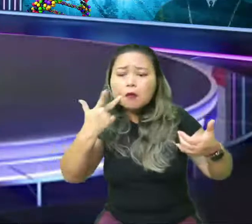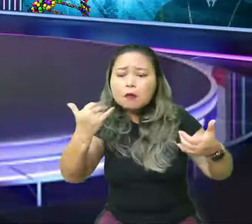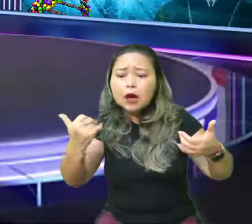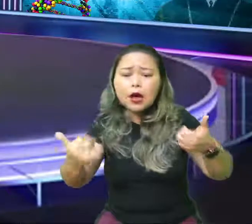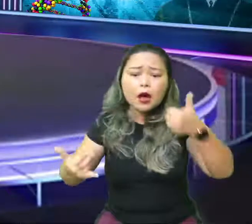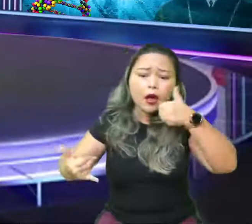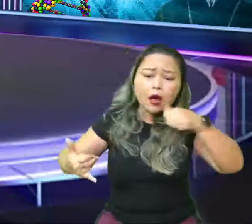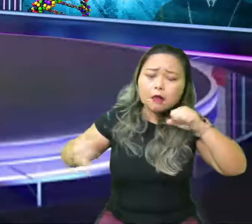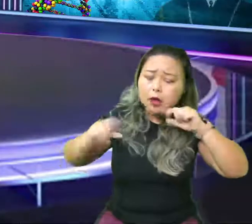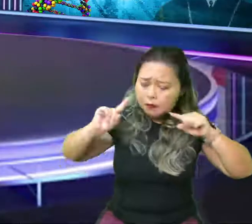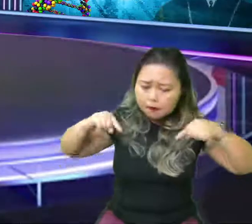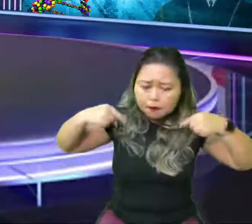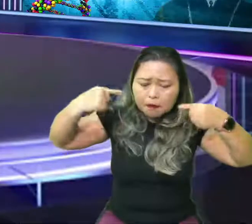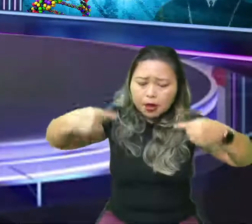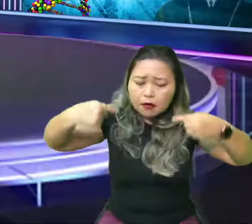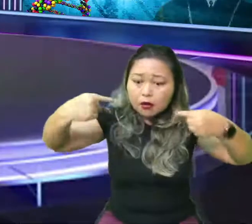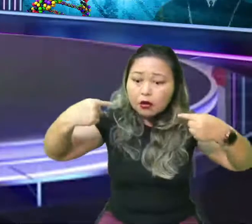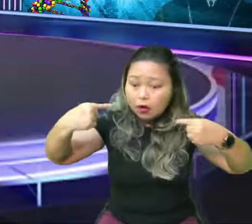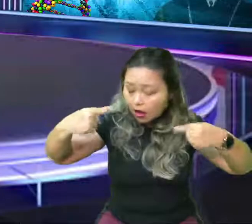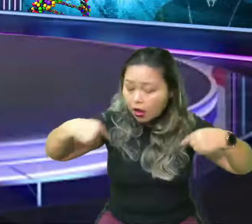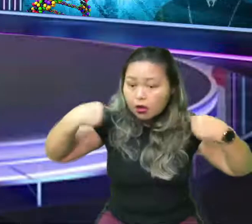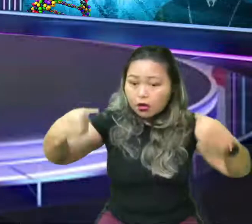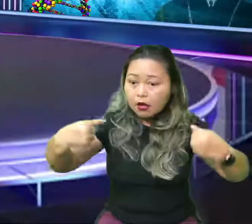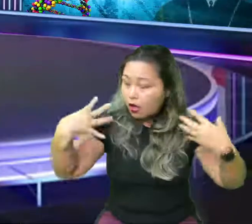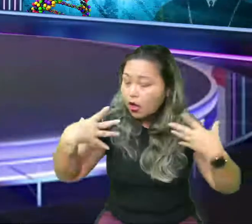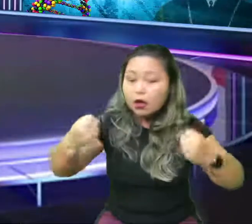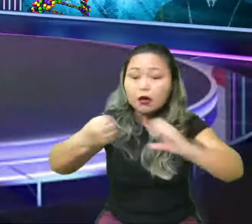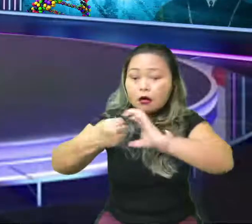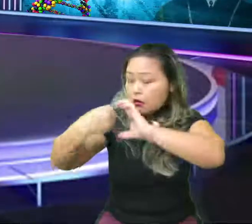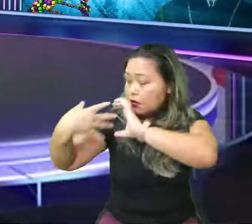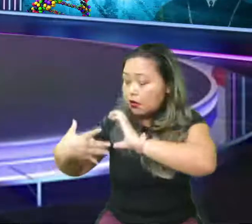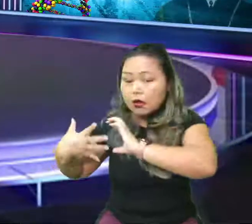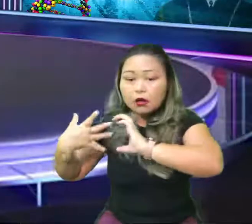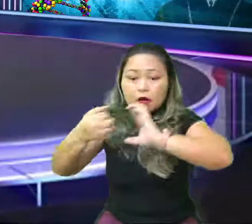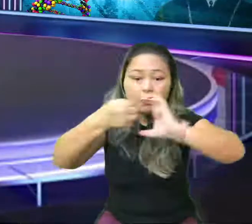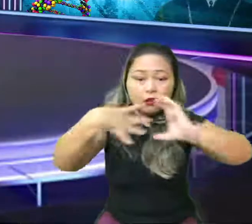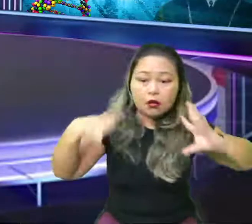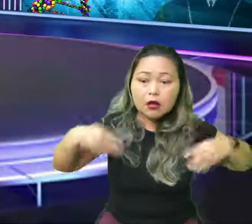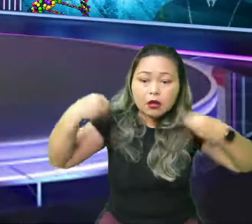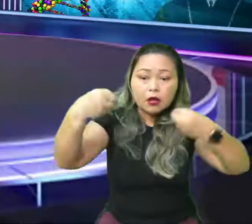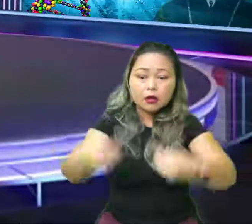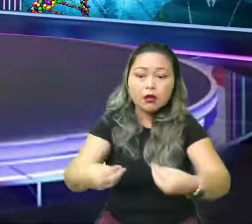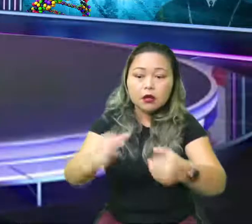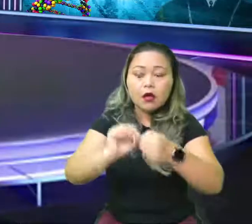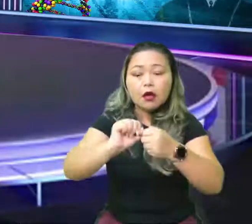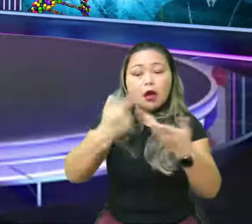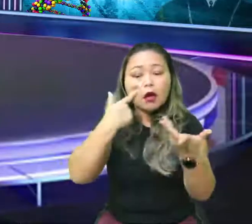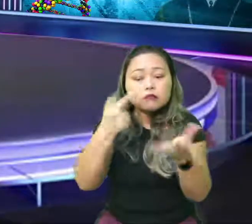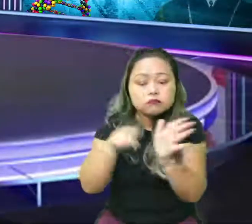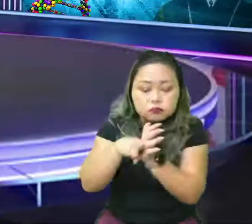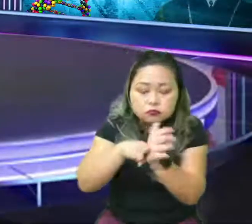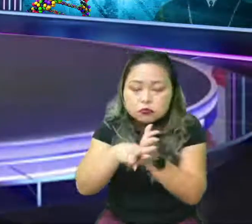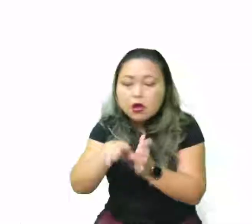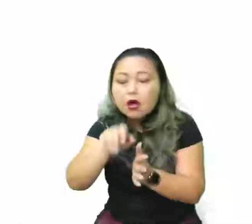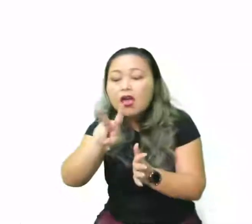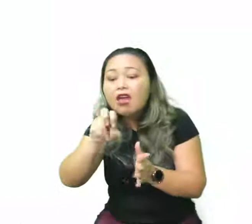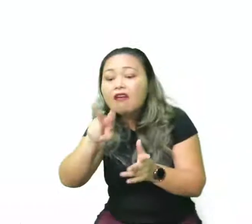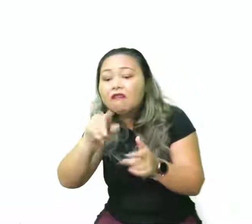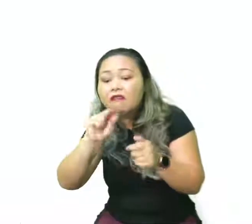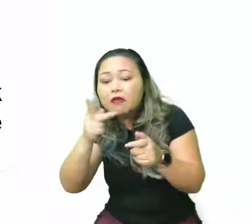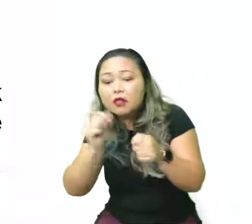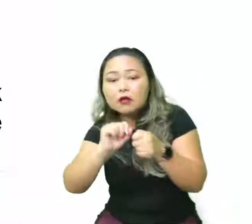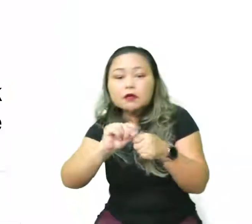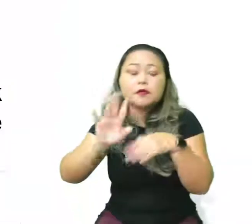e a sua descendência. Eles herdavam algumas características, isso ele percebeu trabalhando com ervilhas. Continuando aqui,